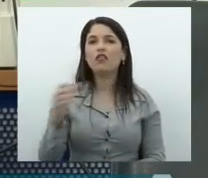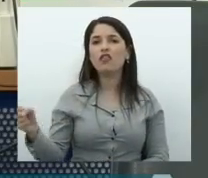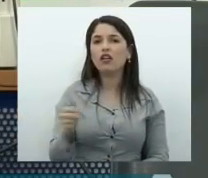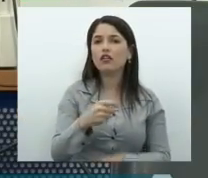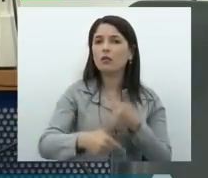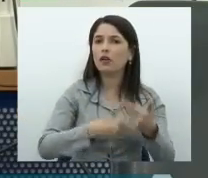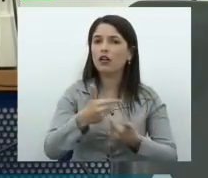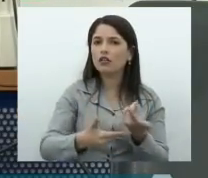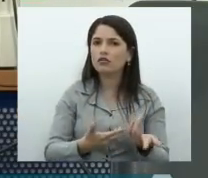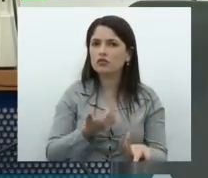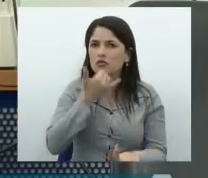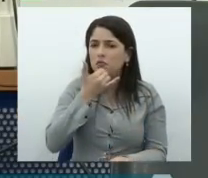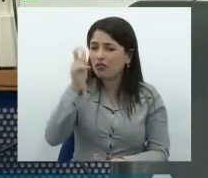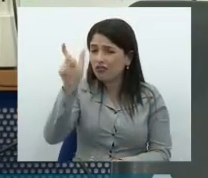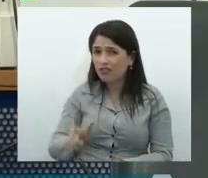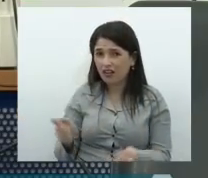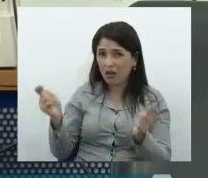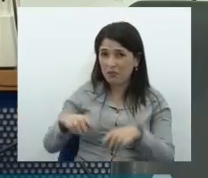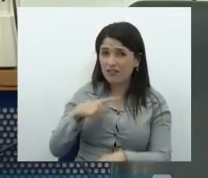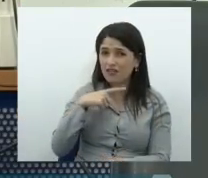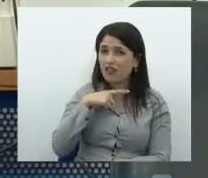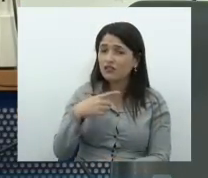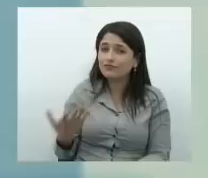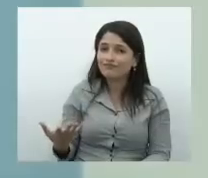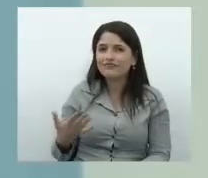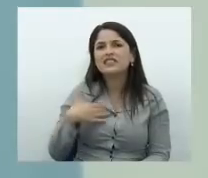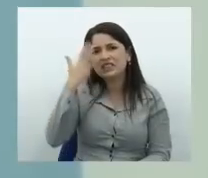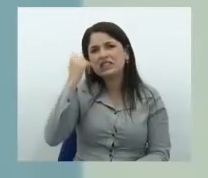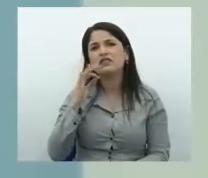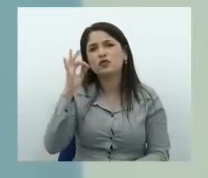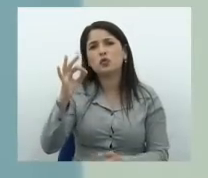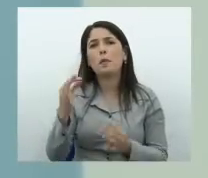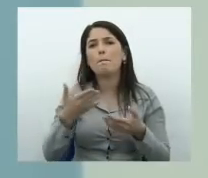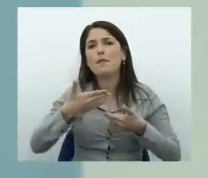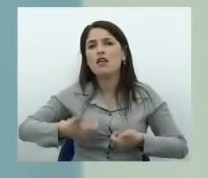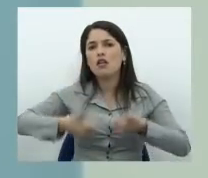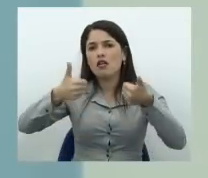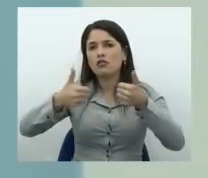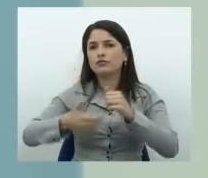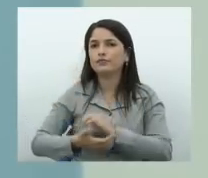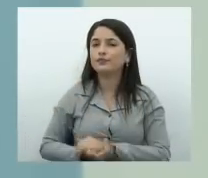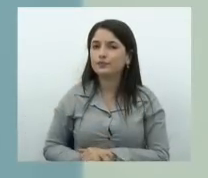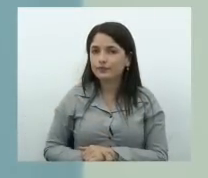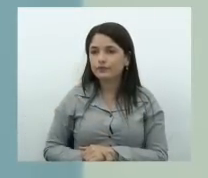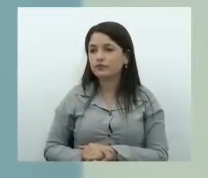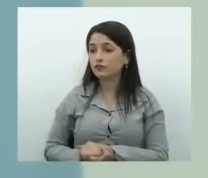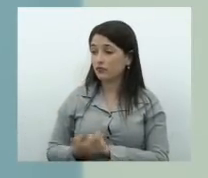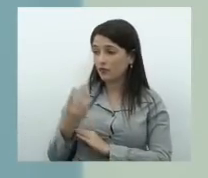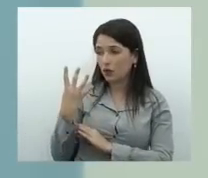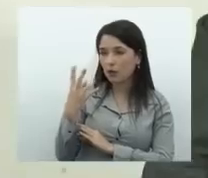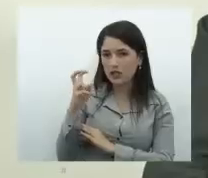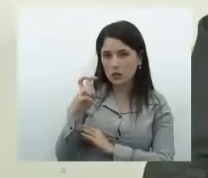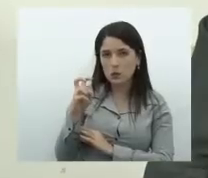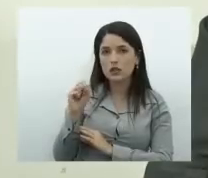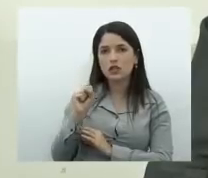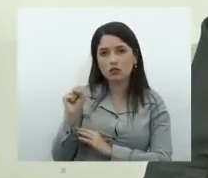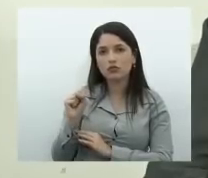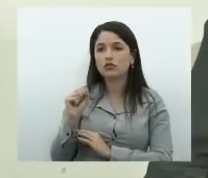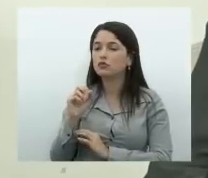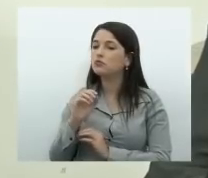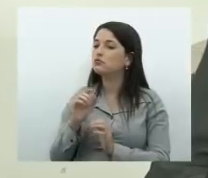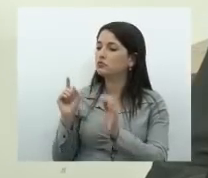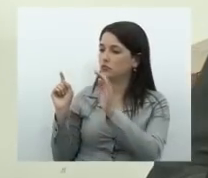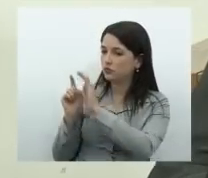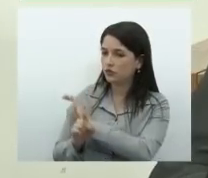que teremos futuros melhores na nossa cidade. Muito obrigado, candidato Guti. O senhor tem 45 segundos para a sua réplica.